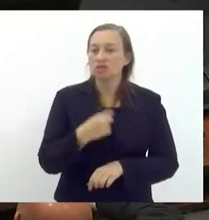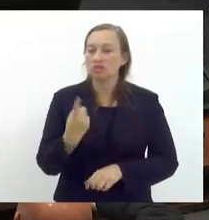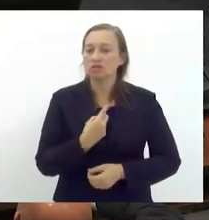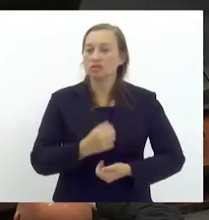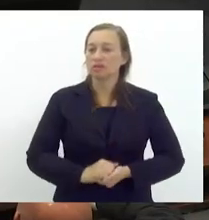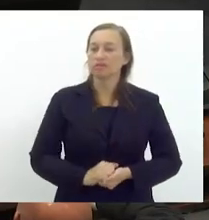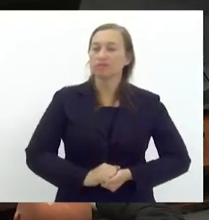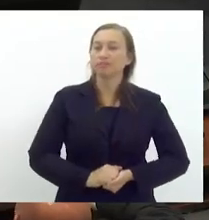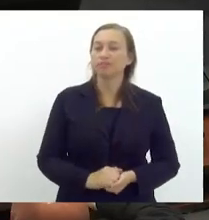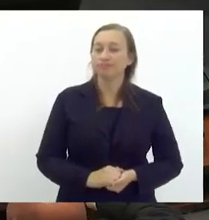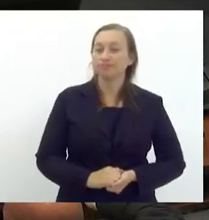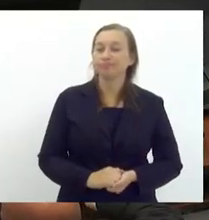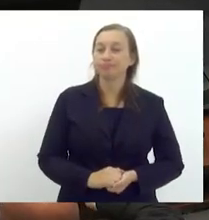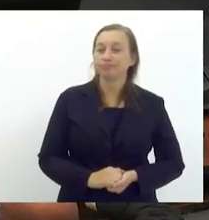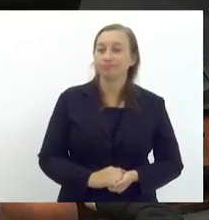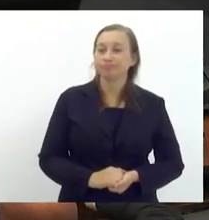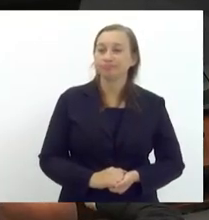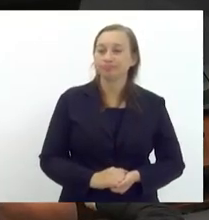que a gente aprovou